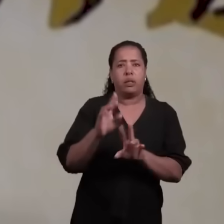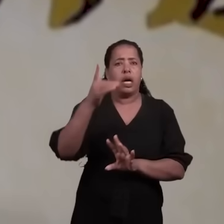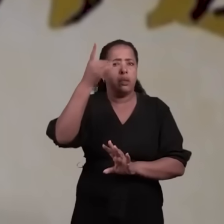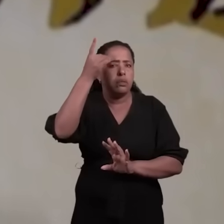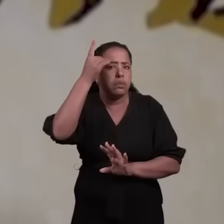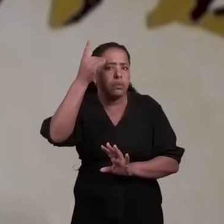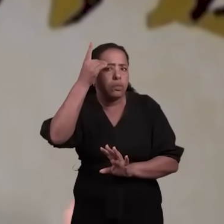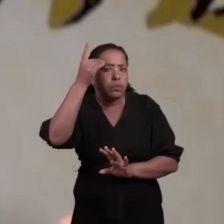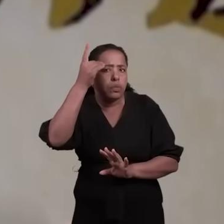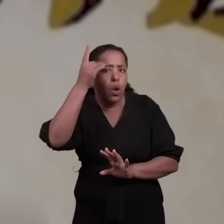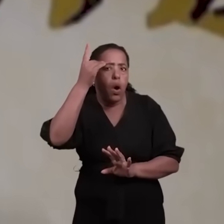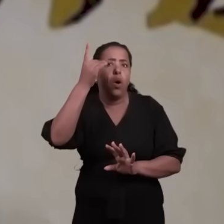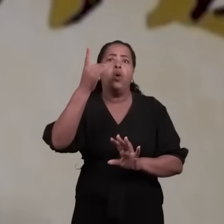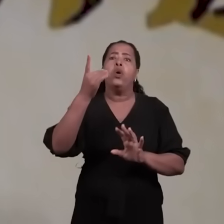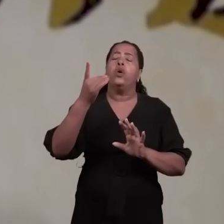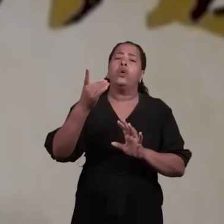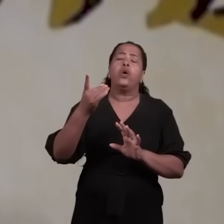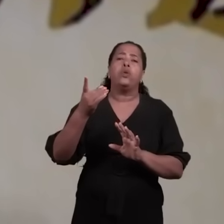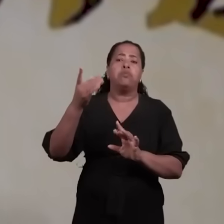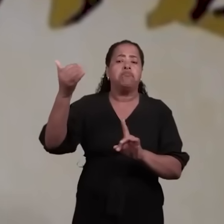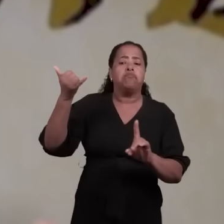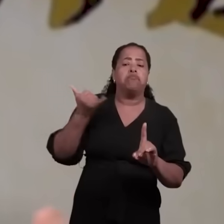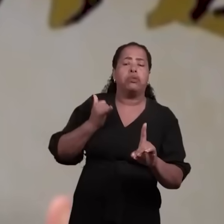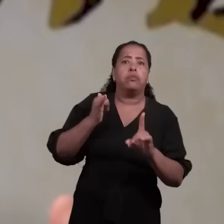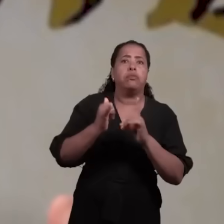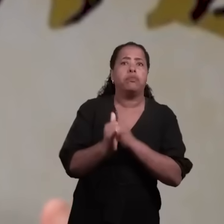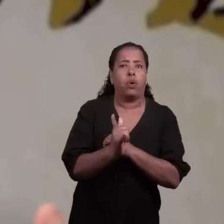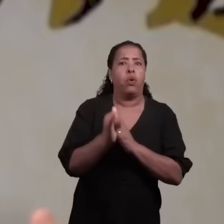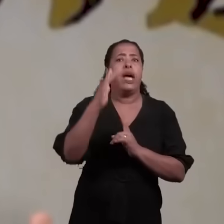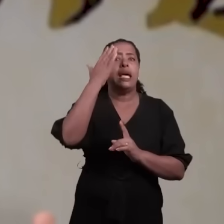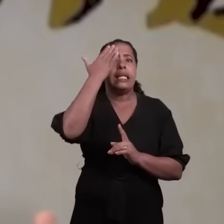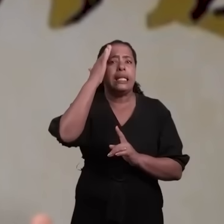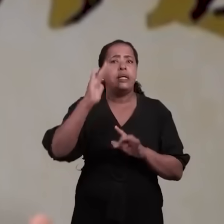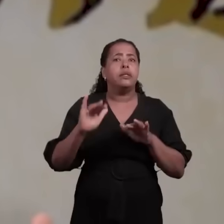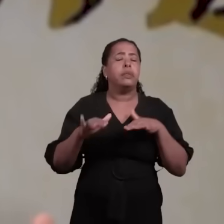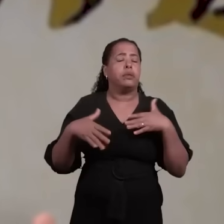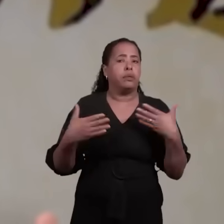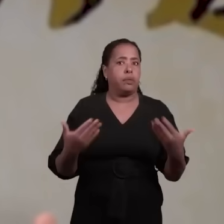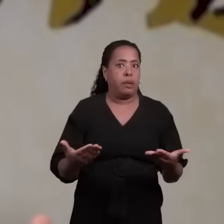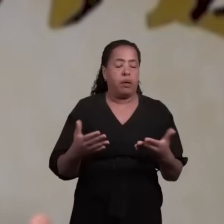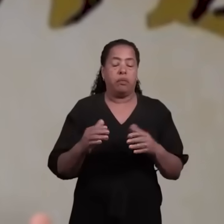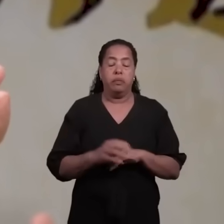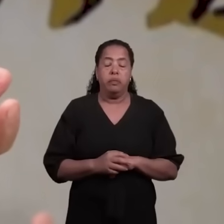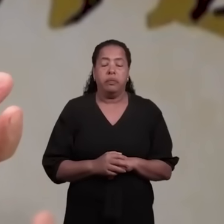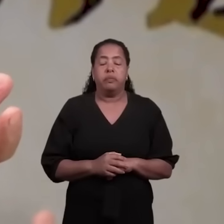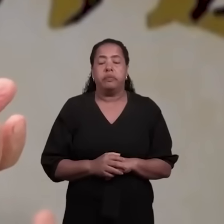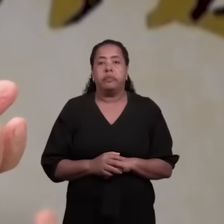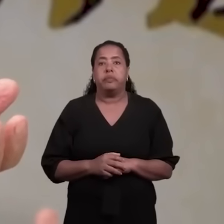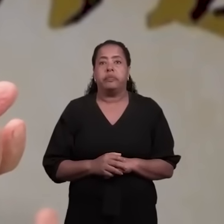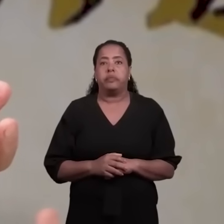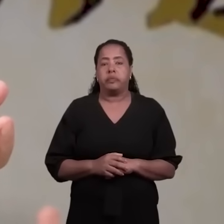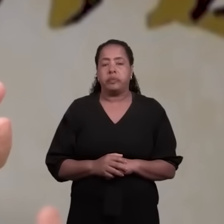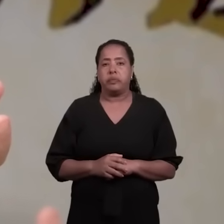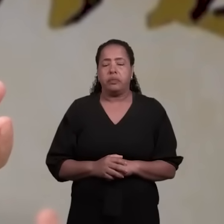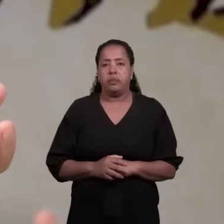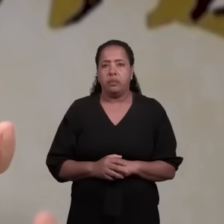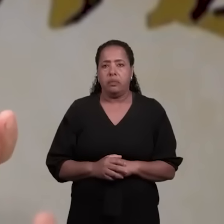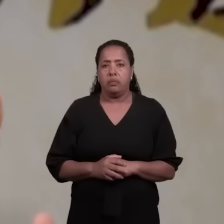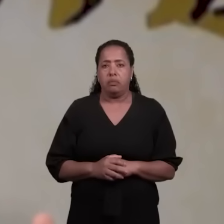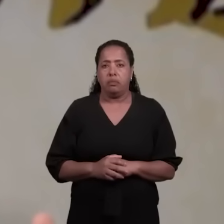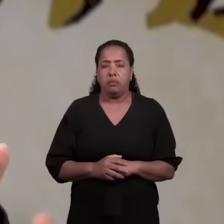respeito do que o dom está querendo dizer, ou seja, qual é a interpretação, qual é o entendimento do dom. Eu até gostaria, se for o